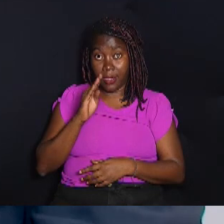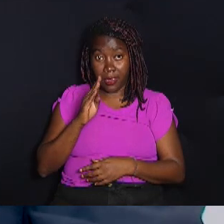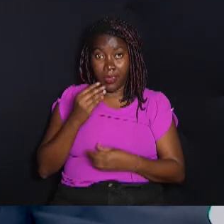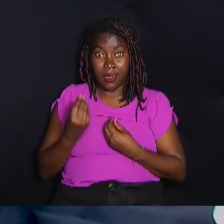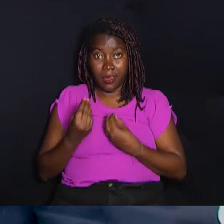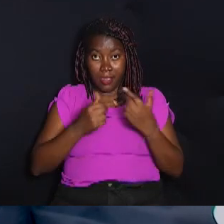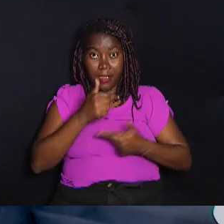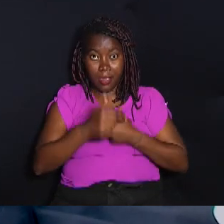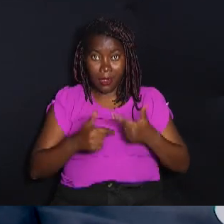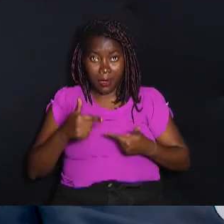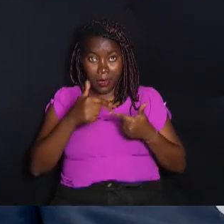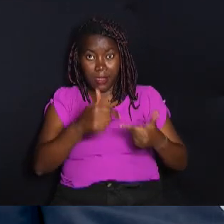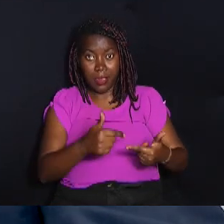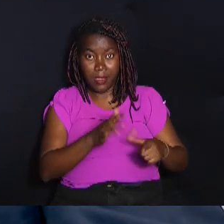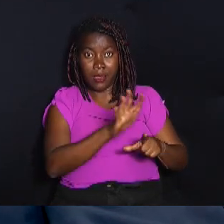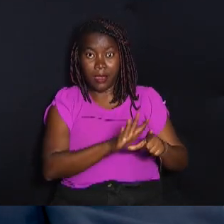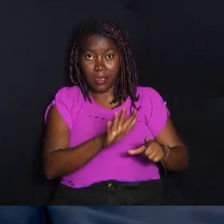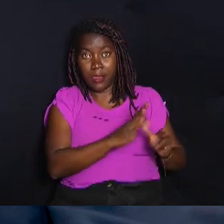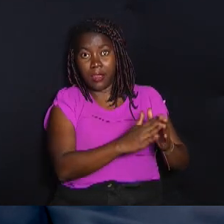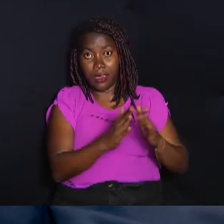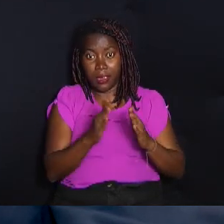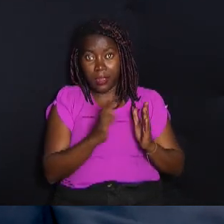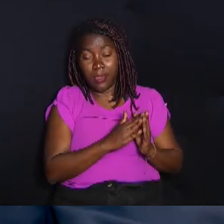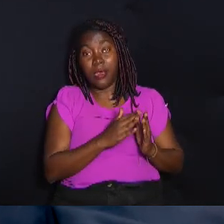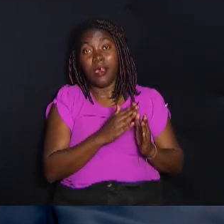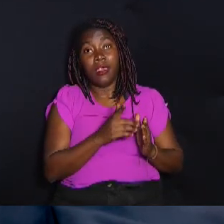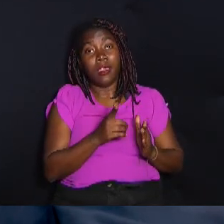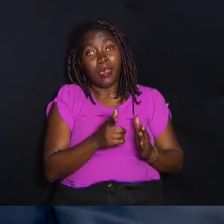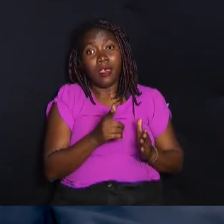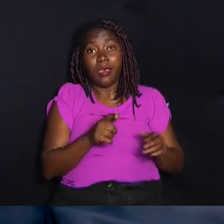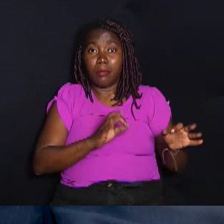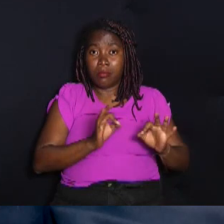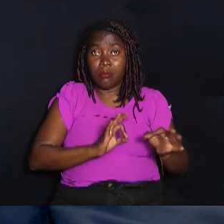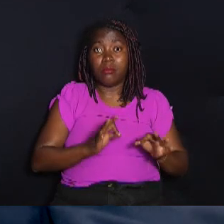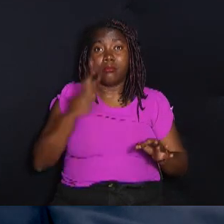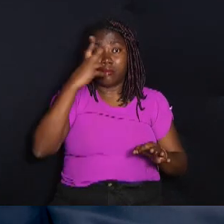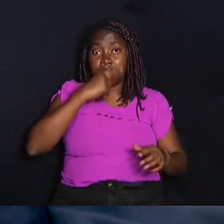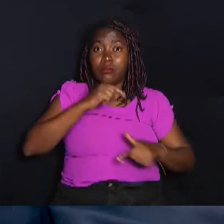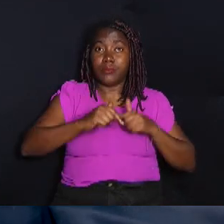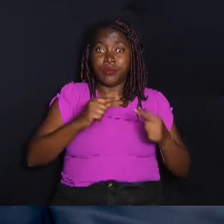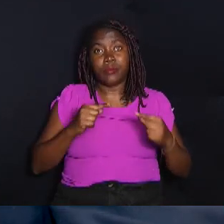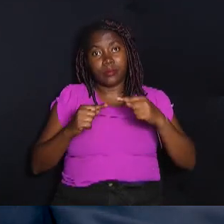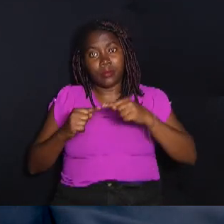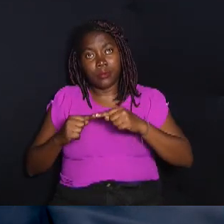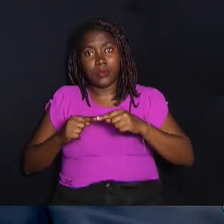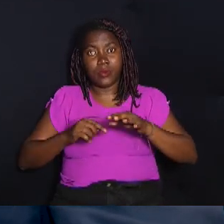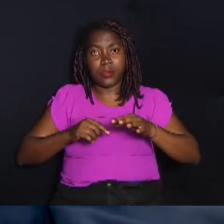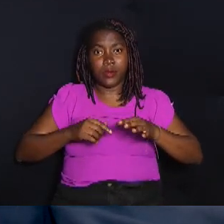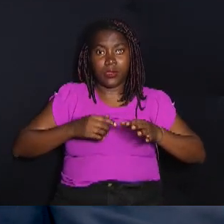serviço paraa seab nesse nesse Campo da Habitação ela faz um belo trabalho em relação a reurb que é